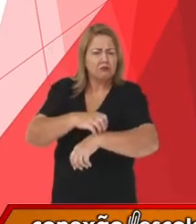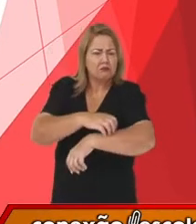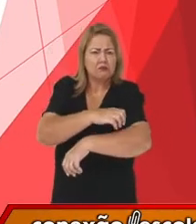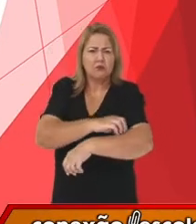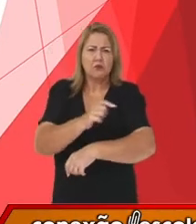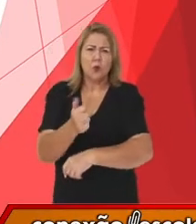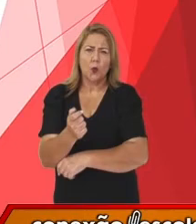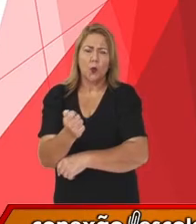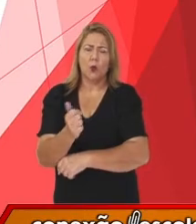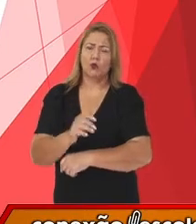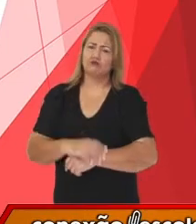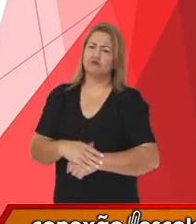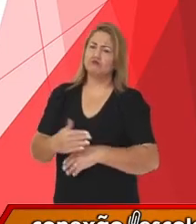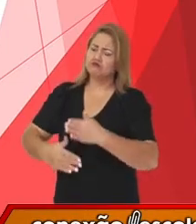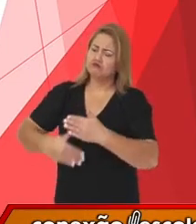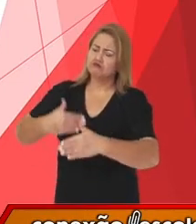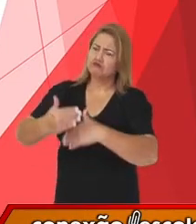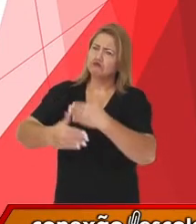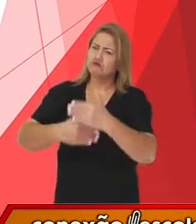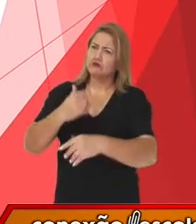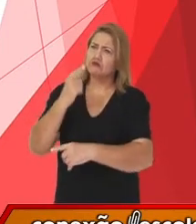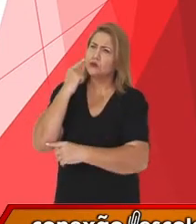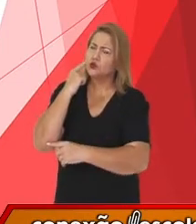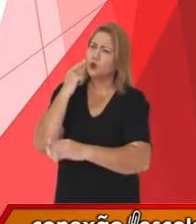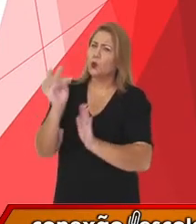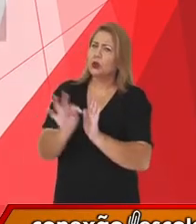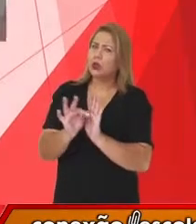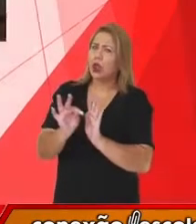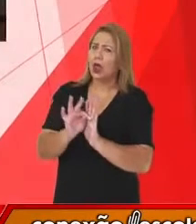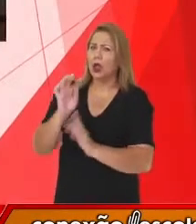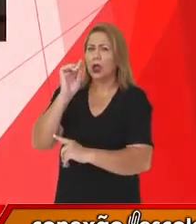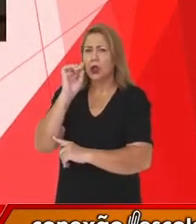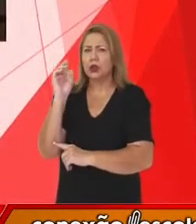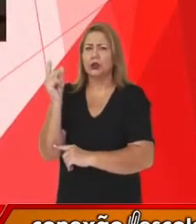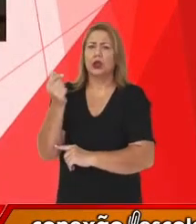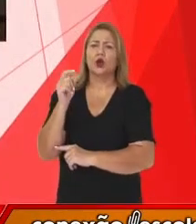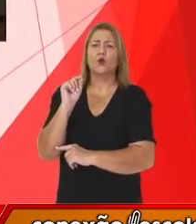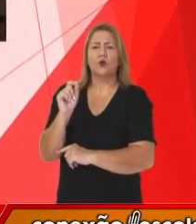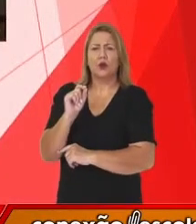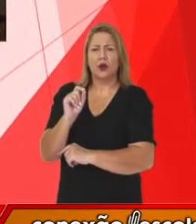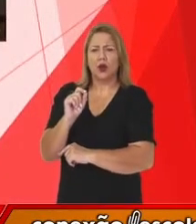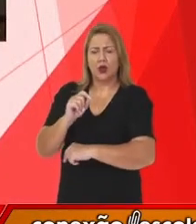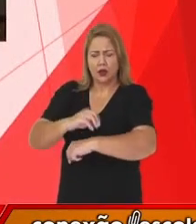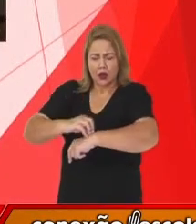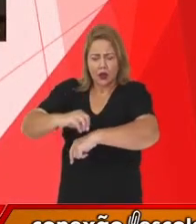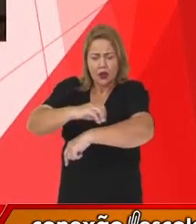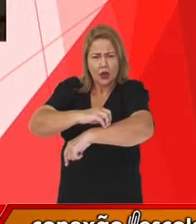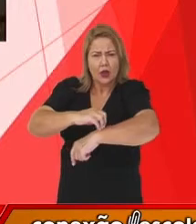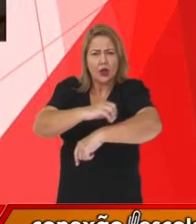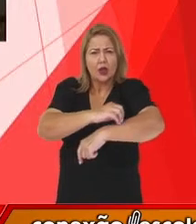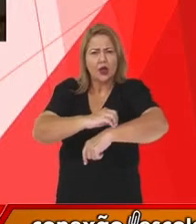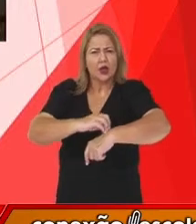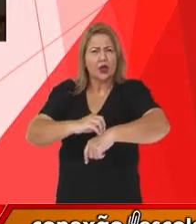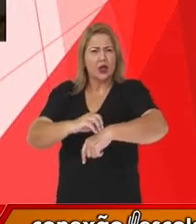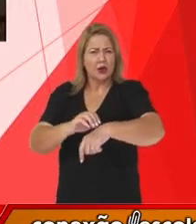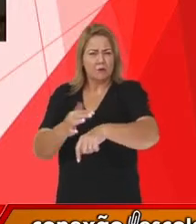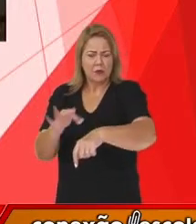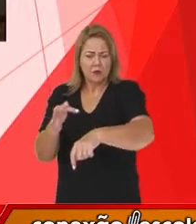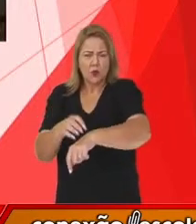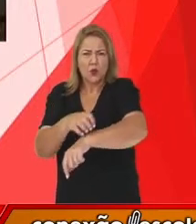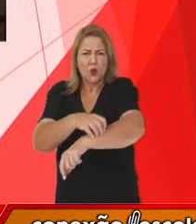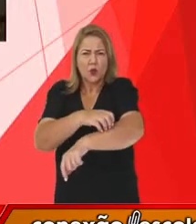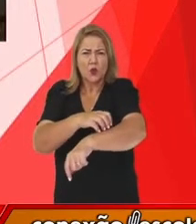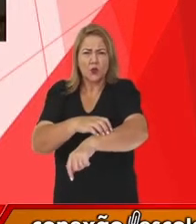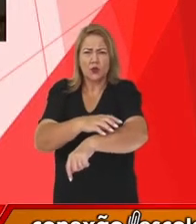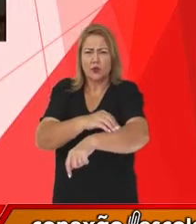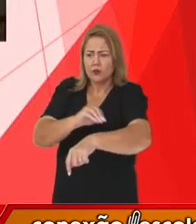adiante, ele passou a utilizar uma técnica inoculando a secreção de alguém com varíola numa pessoa